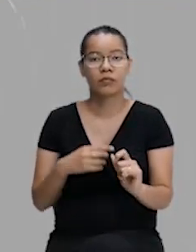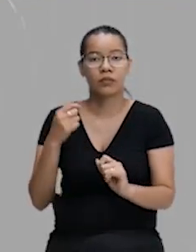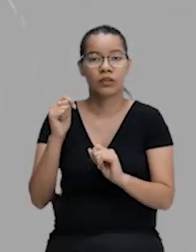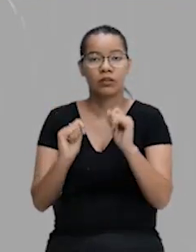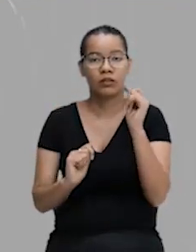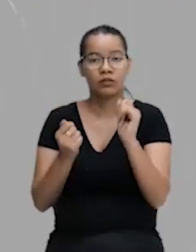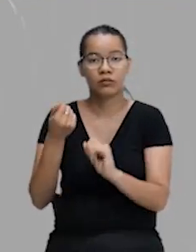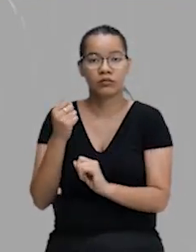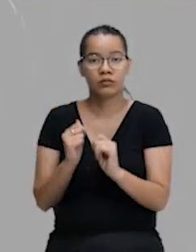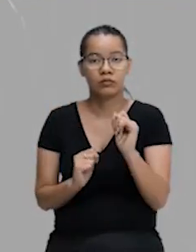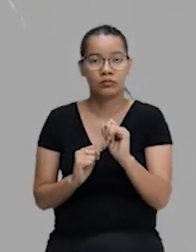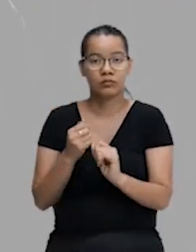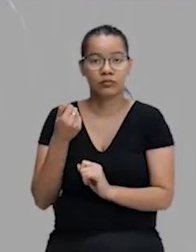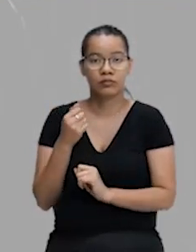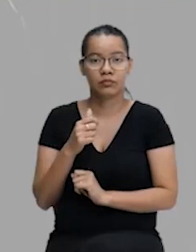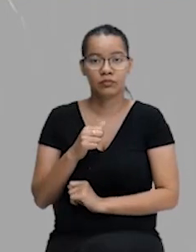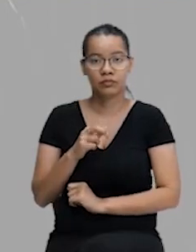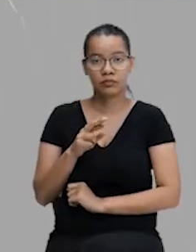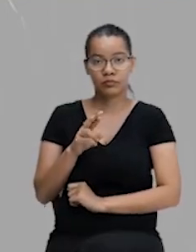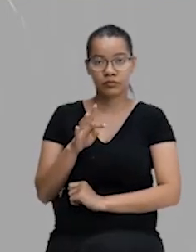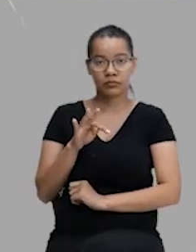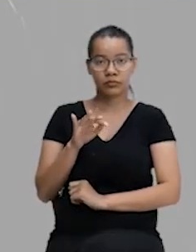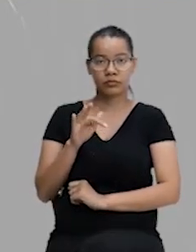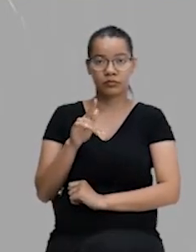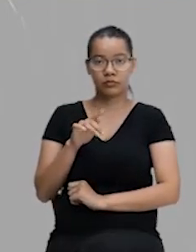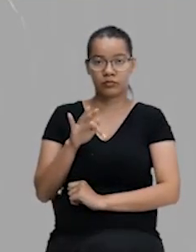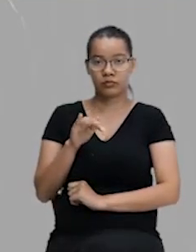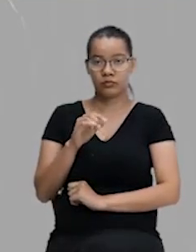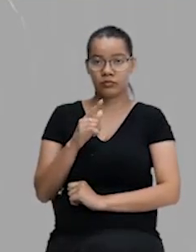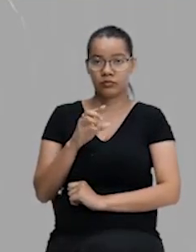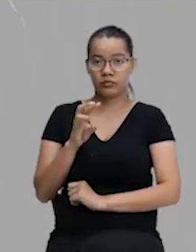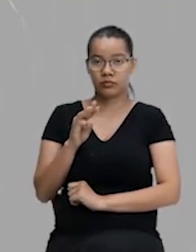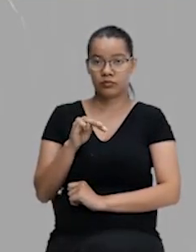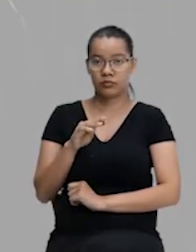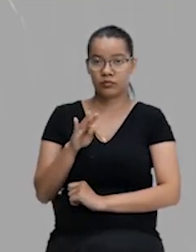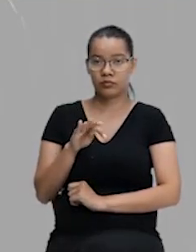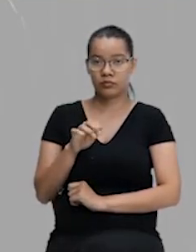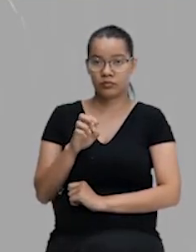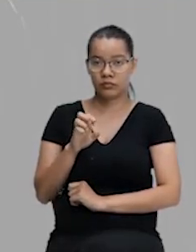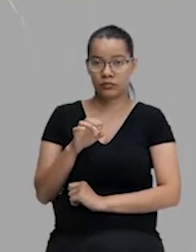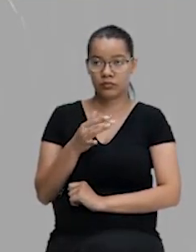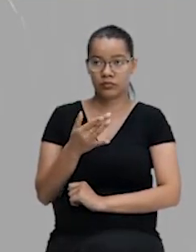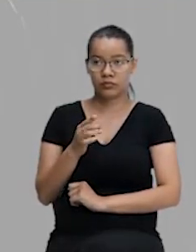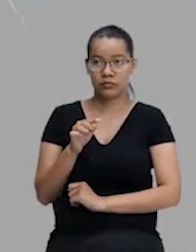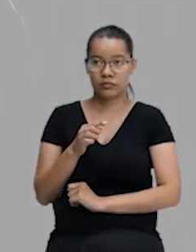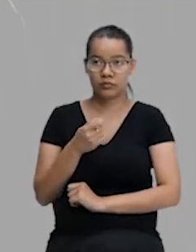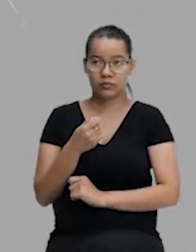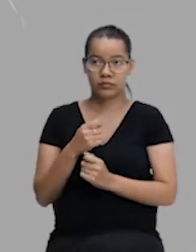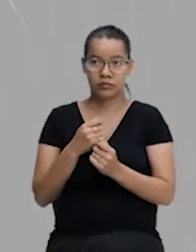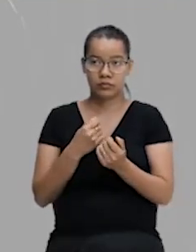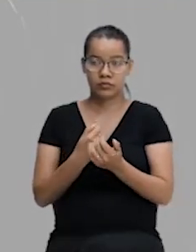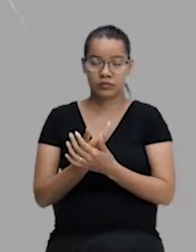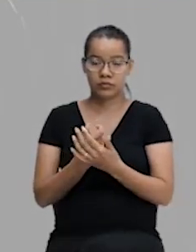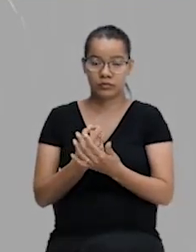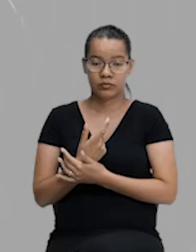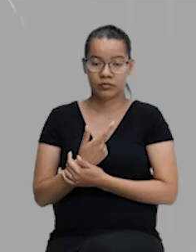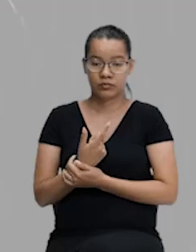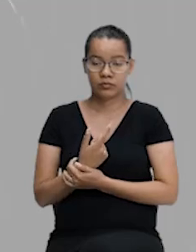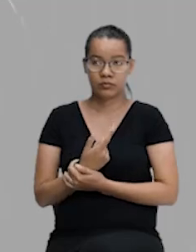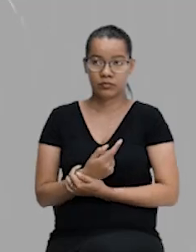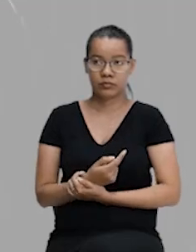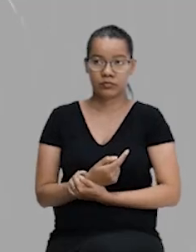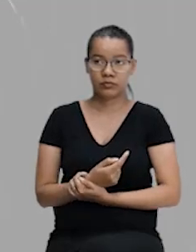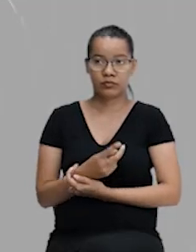industrialmente, né, artificialmente, a essência do abacaxi. Então, você pode comprar essa essência, certo? E aí você